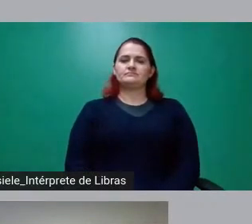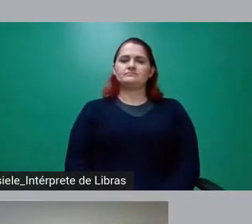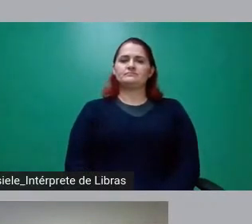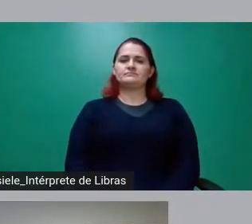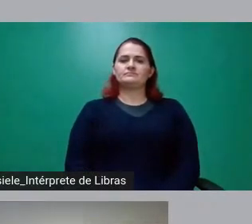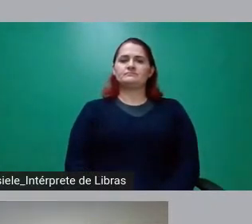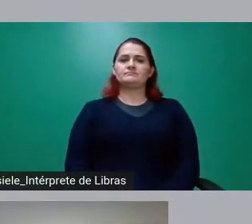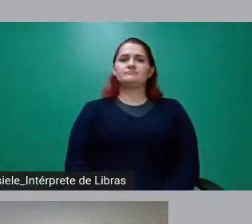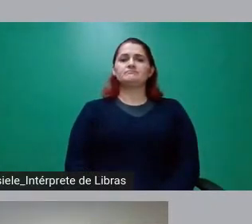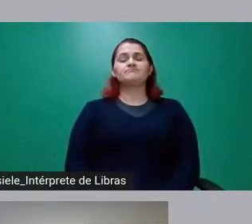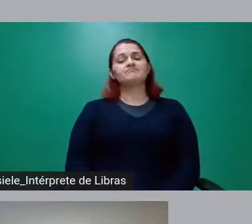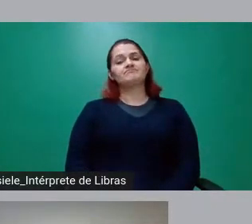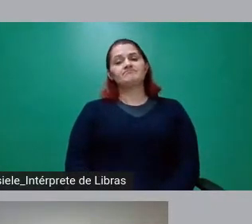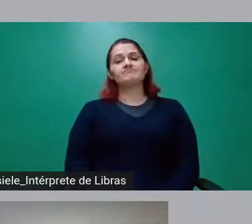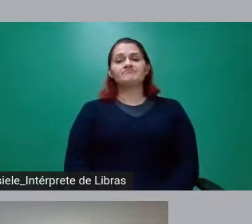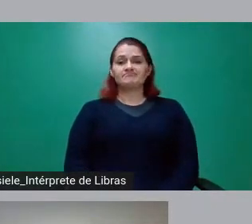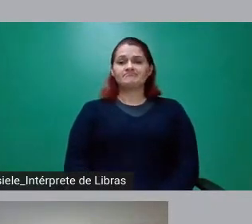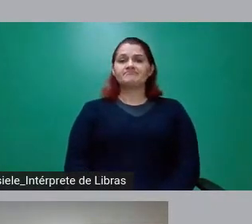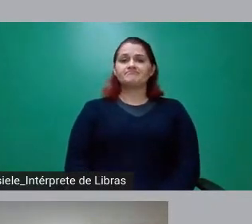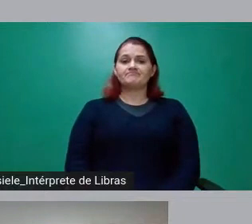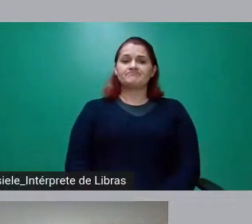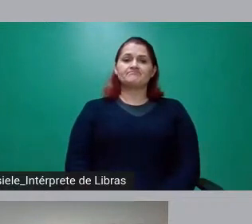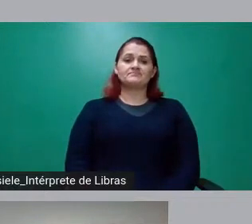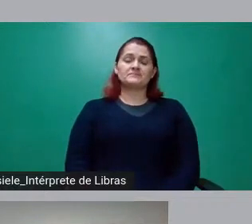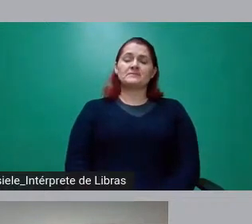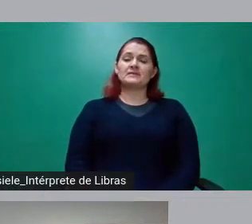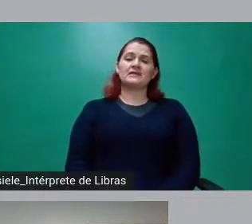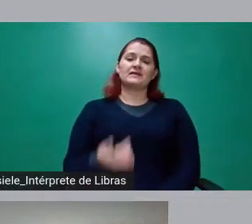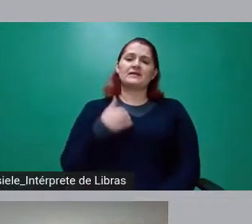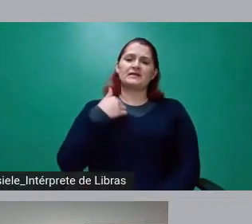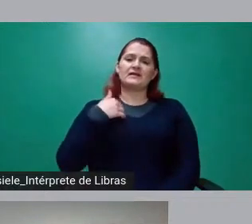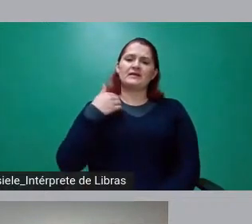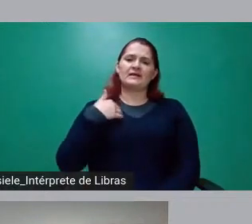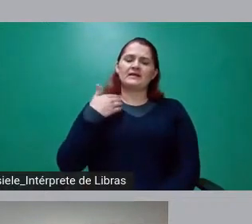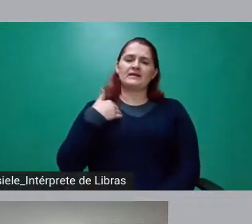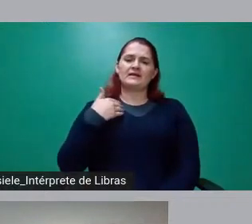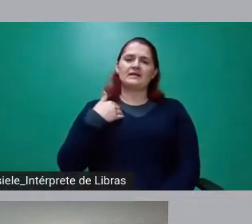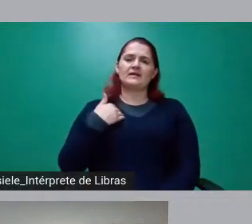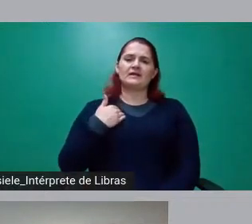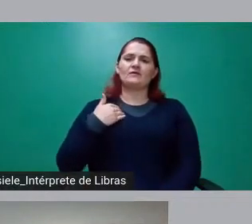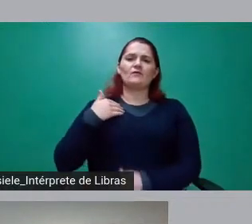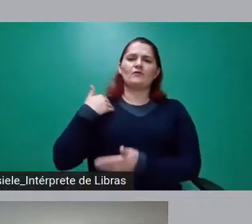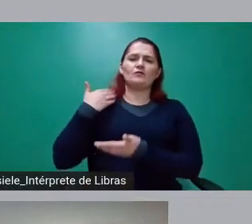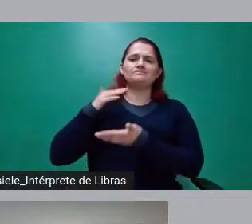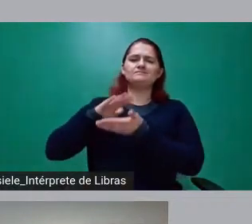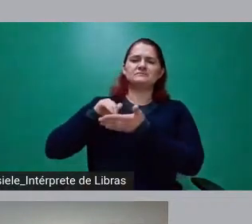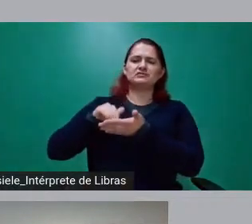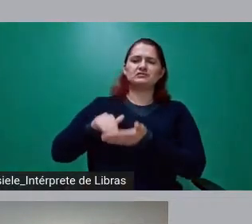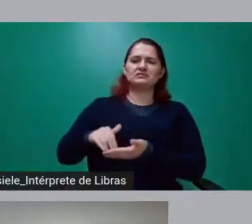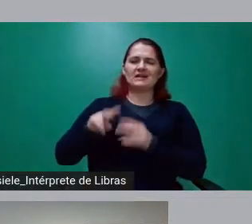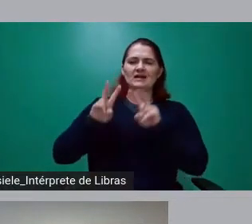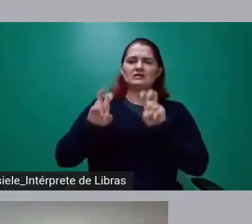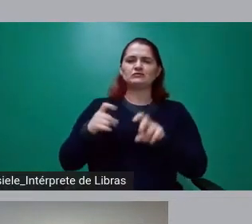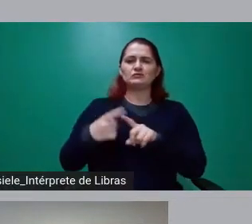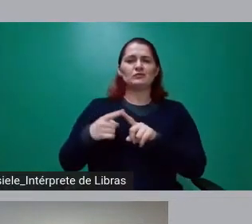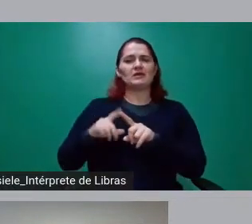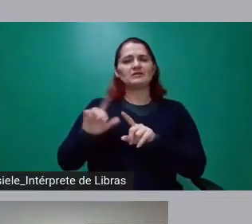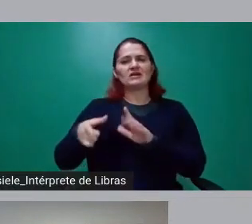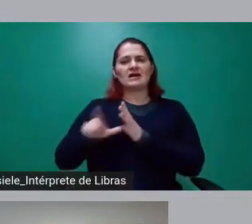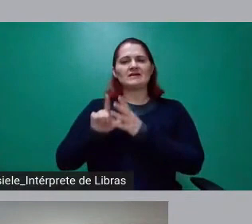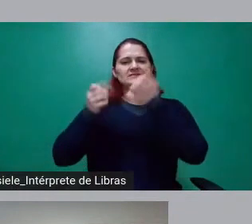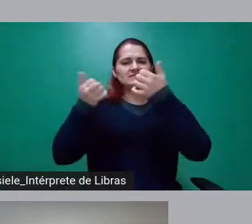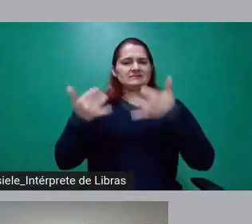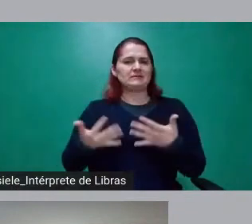Eu vou me dispensar aqui de várias abordagens que os meus colegas fizeram. A